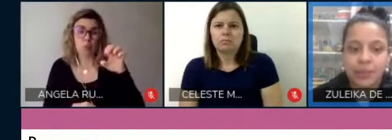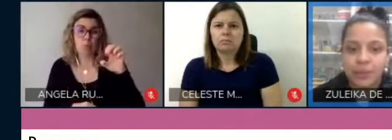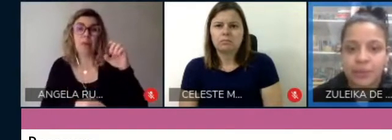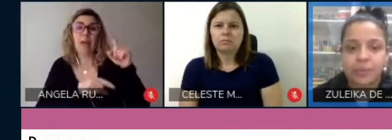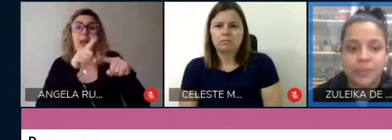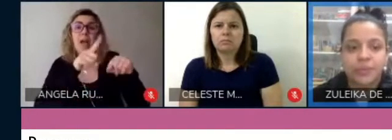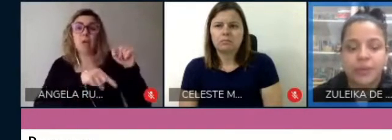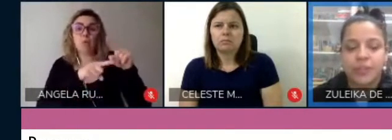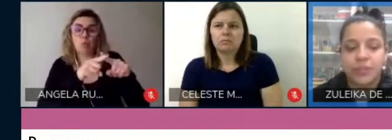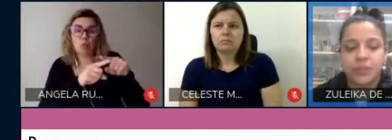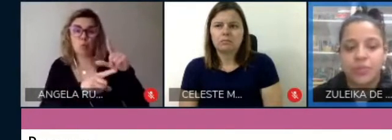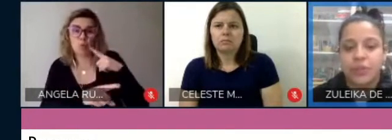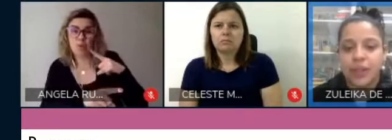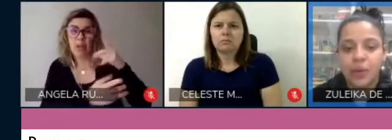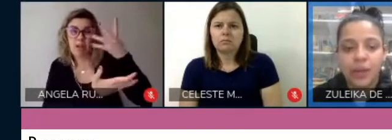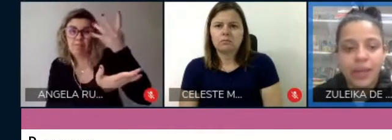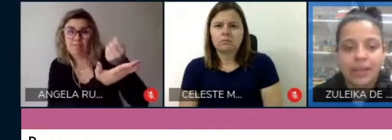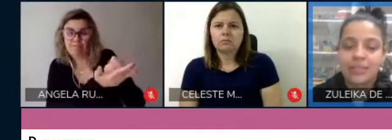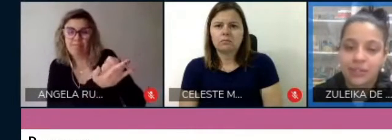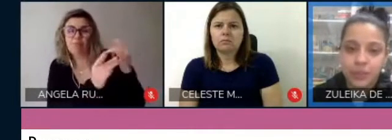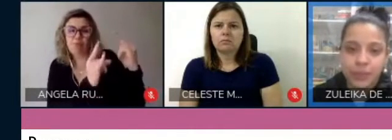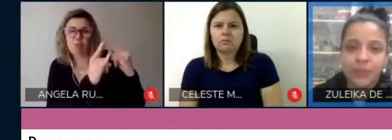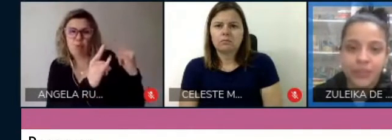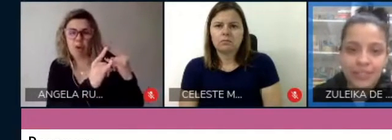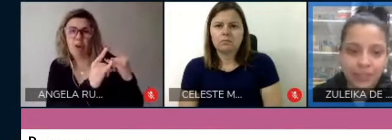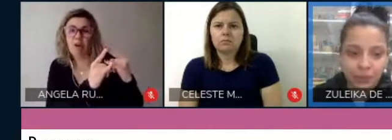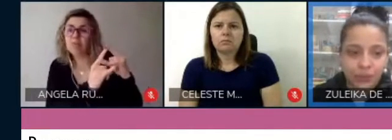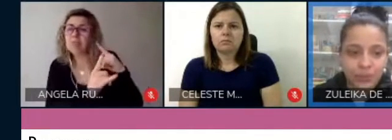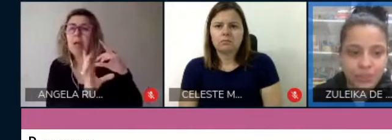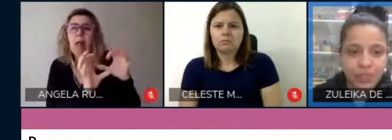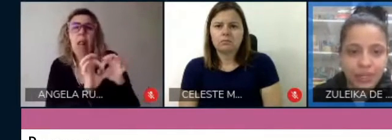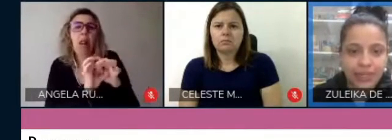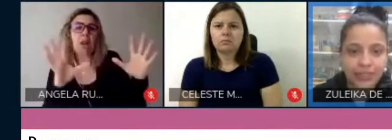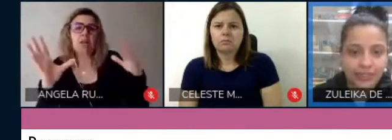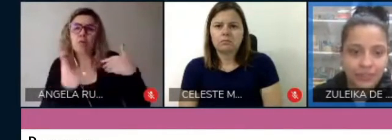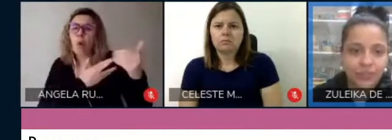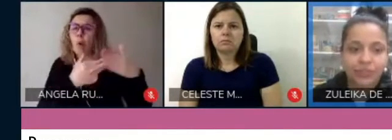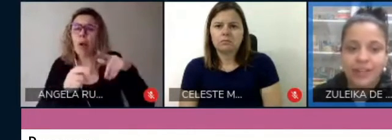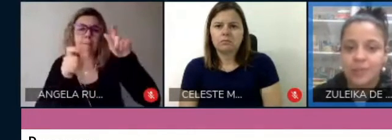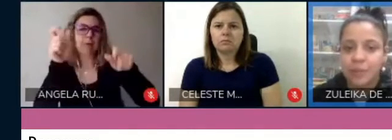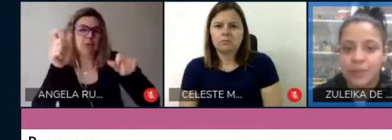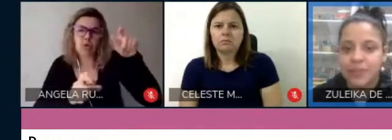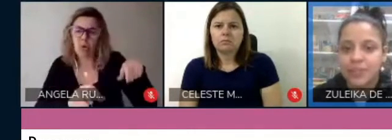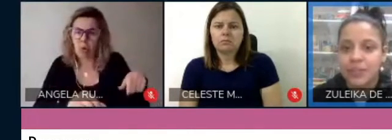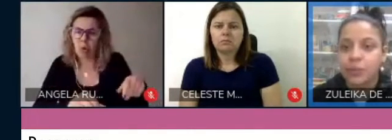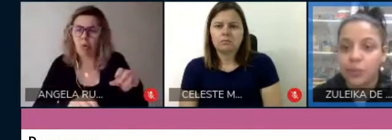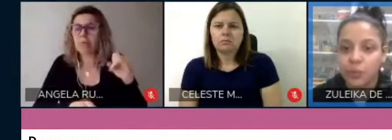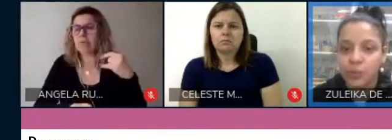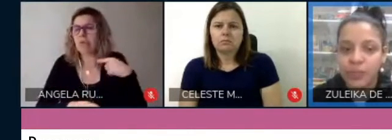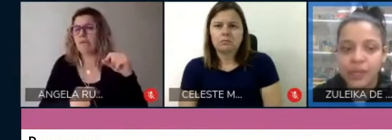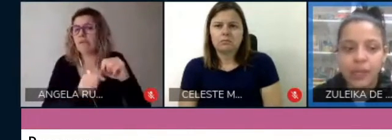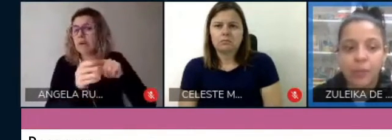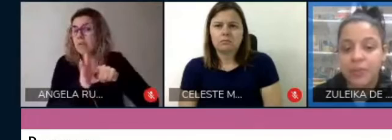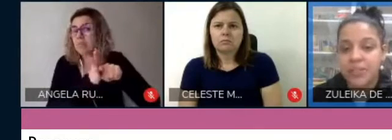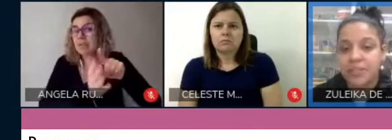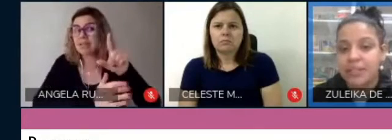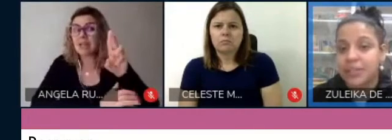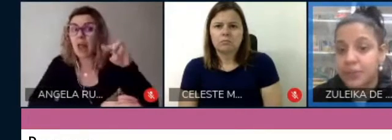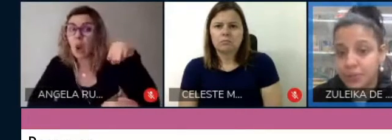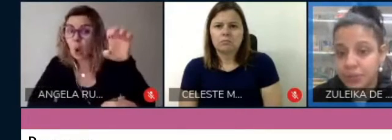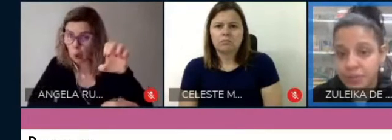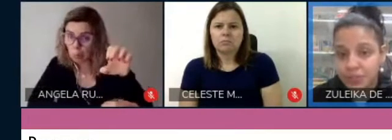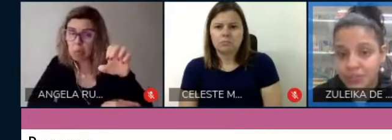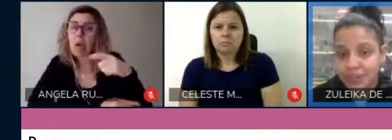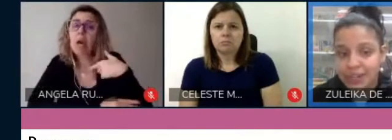repositório acadêmico, né, no repositório institucional, eles estão disponíveis a todos. Aí, então, se eu faço uma pesquisa no Lume, eu